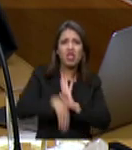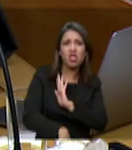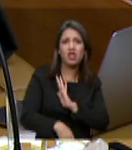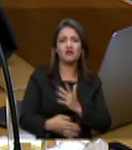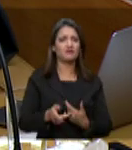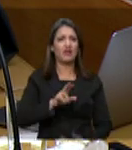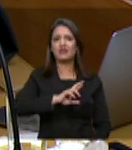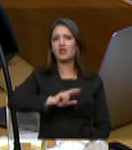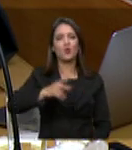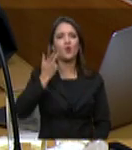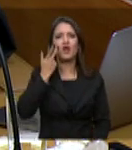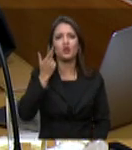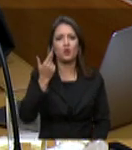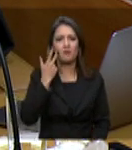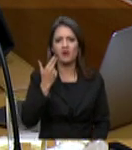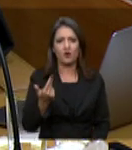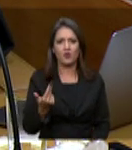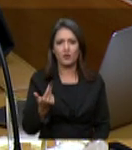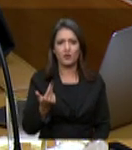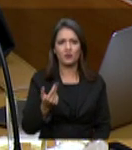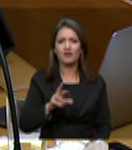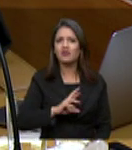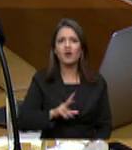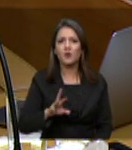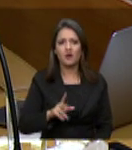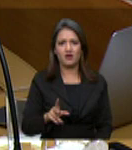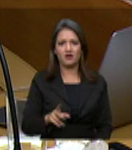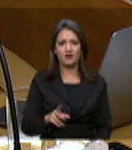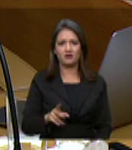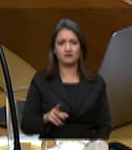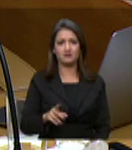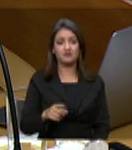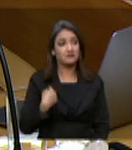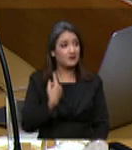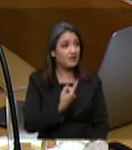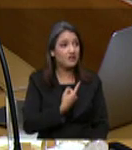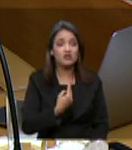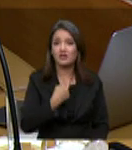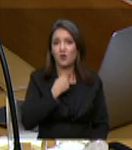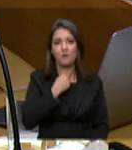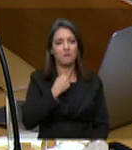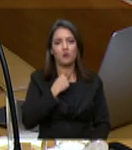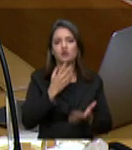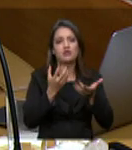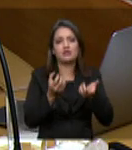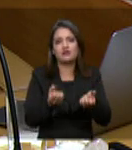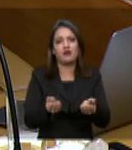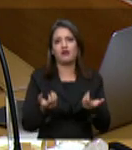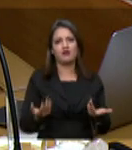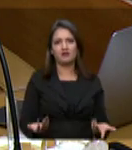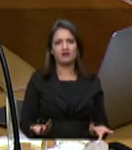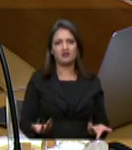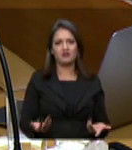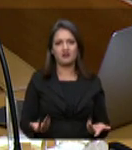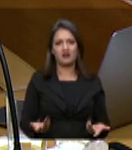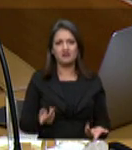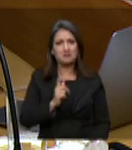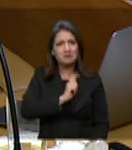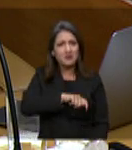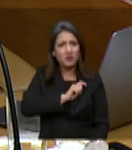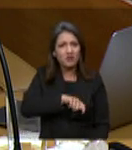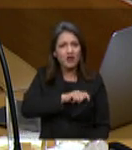normal tu não pode nem deve fazer parte da vida normal mas não podemos naturalizar a barbárie